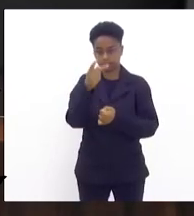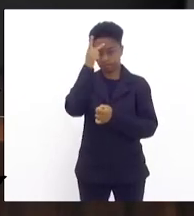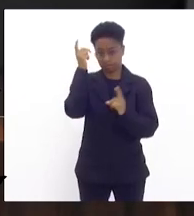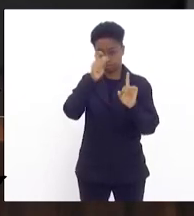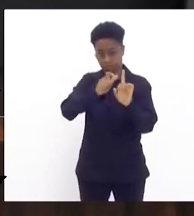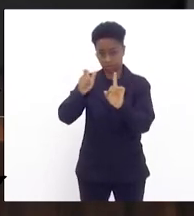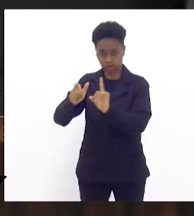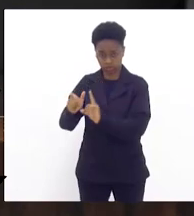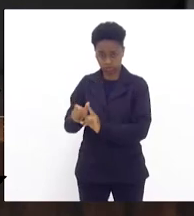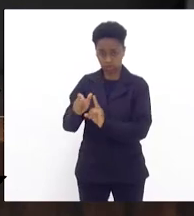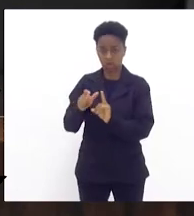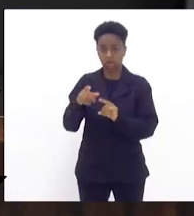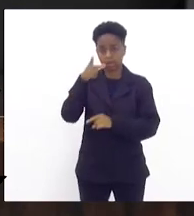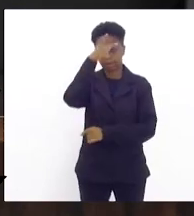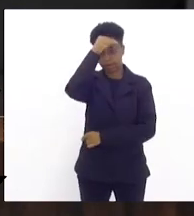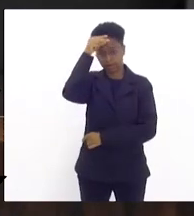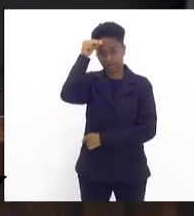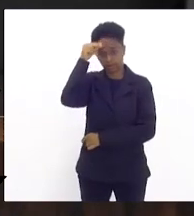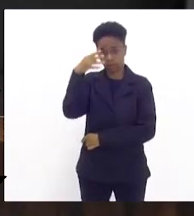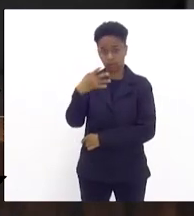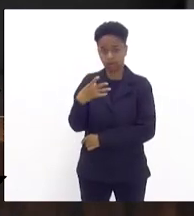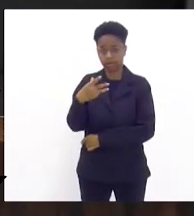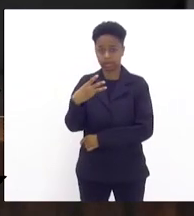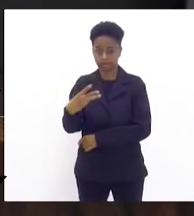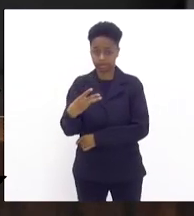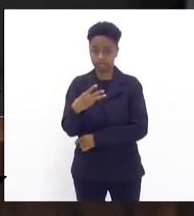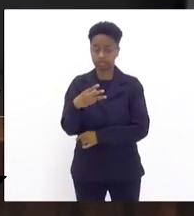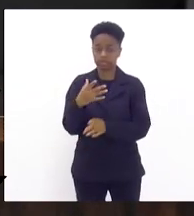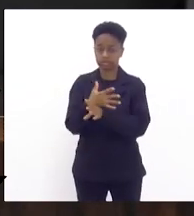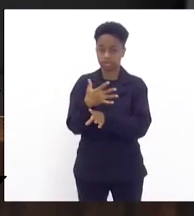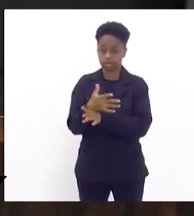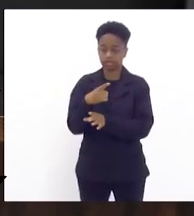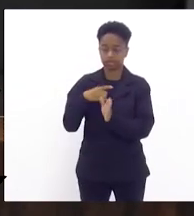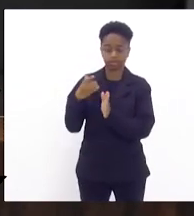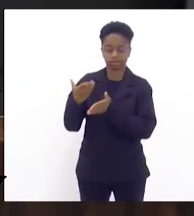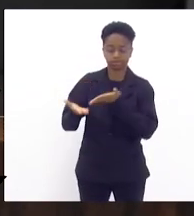dos 46 municípios atendidos pelas três concessionárias,